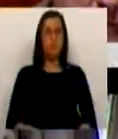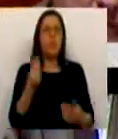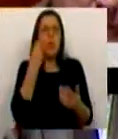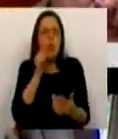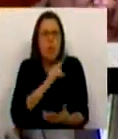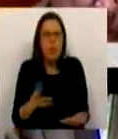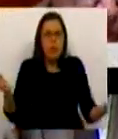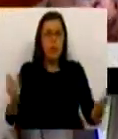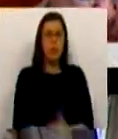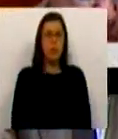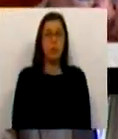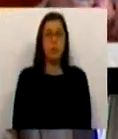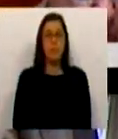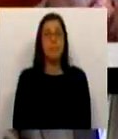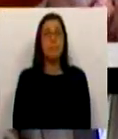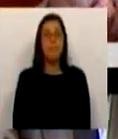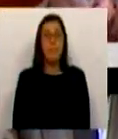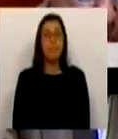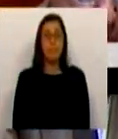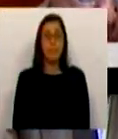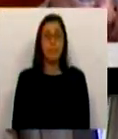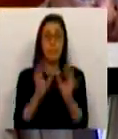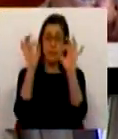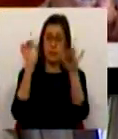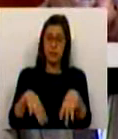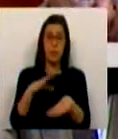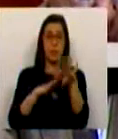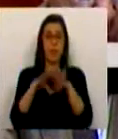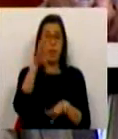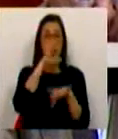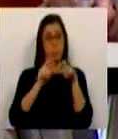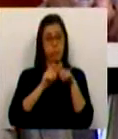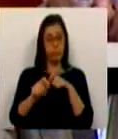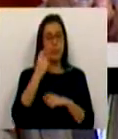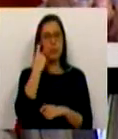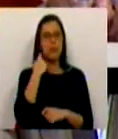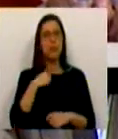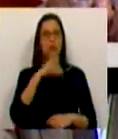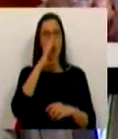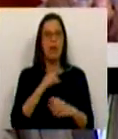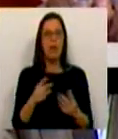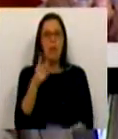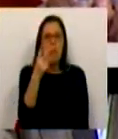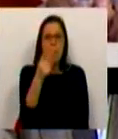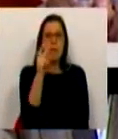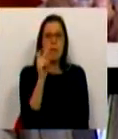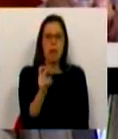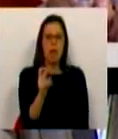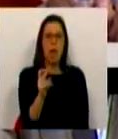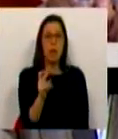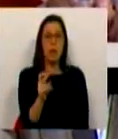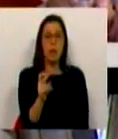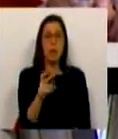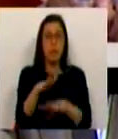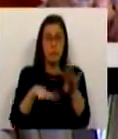Como é que é possível terem chegado ao fim da sua ação governativa depois de 2 anos